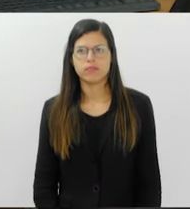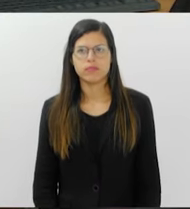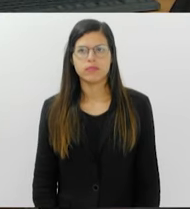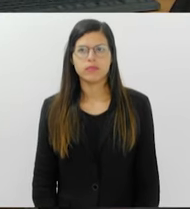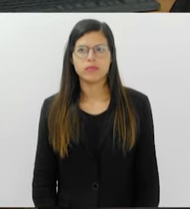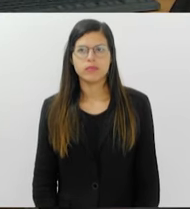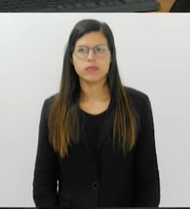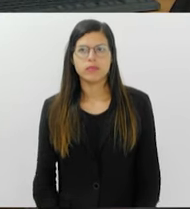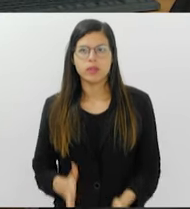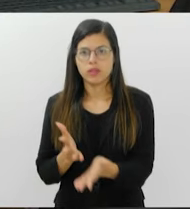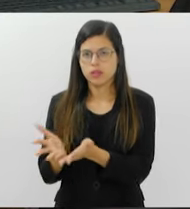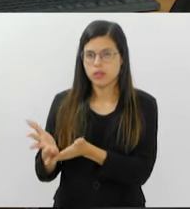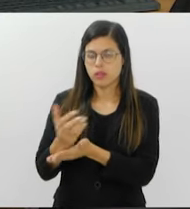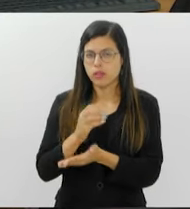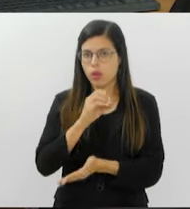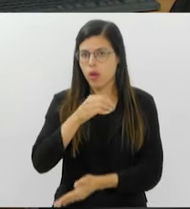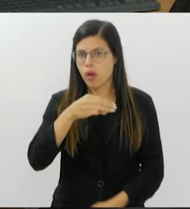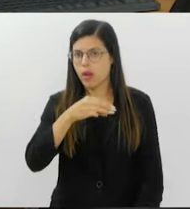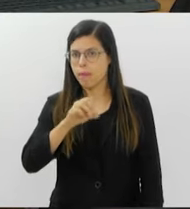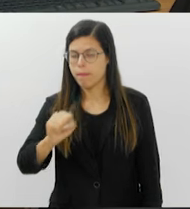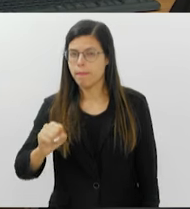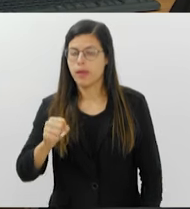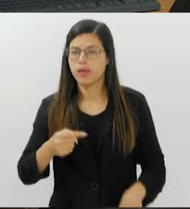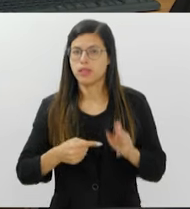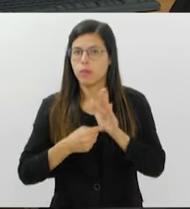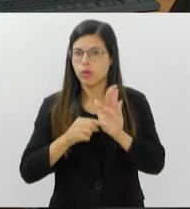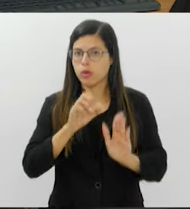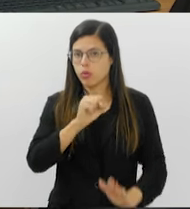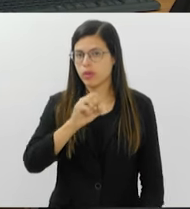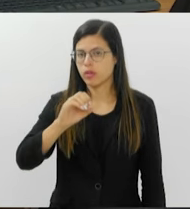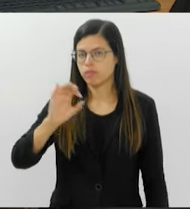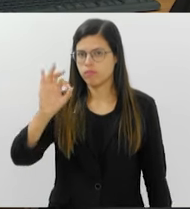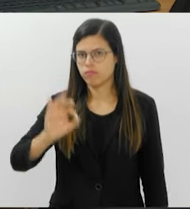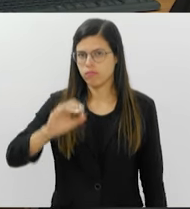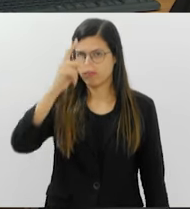Dados da Organização Mundial da Saúde indicam que 80% das